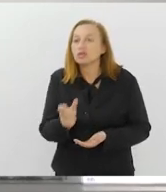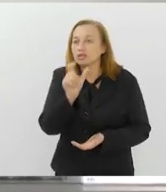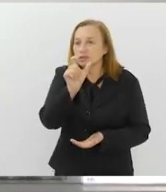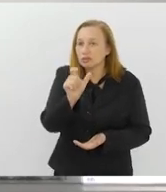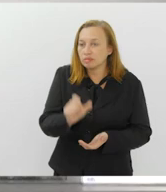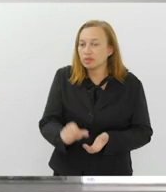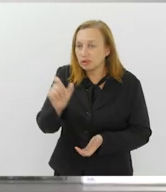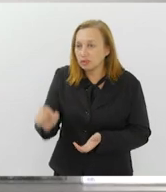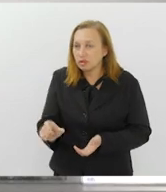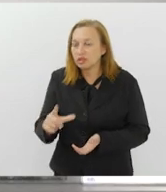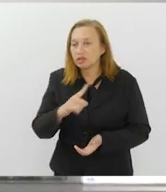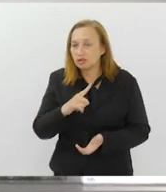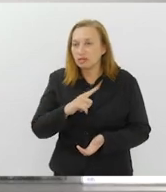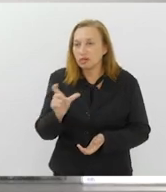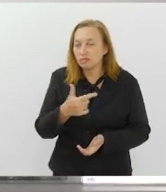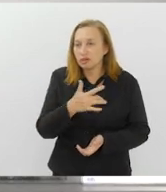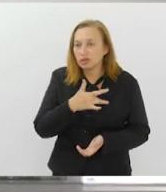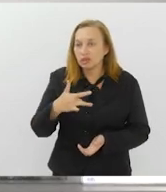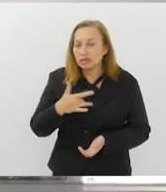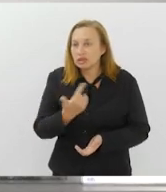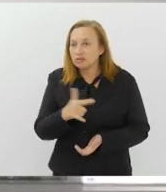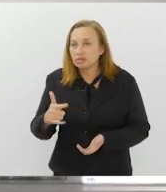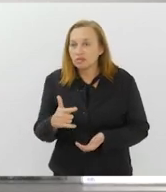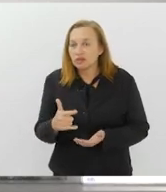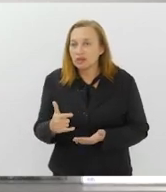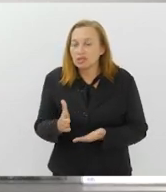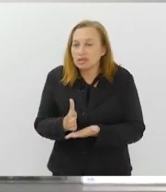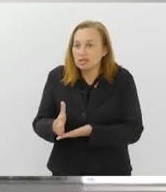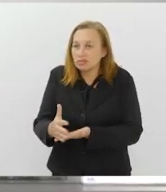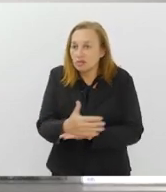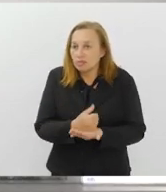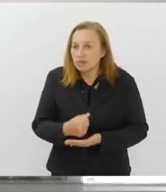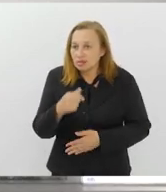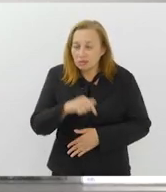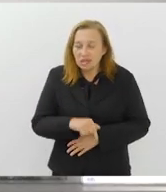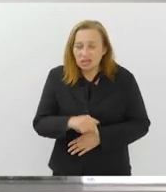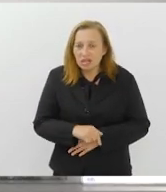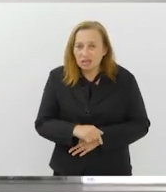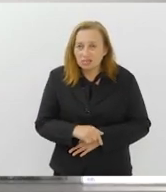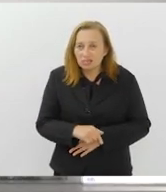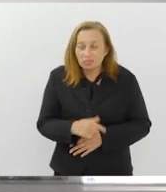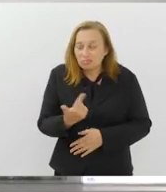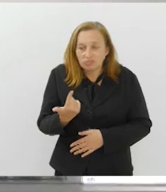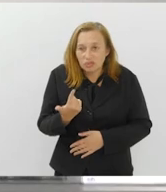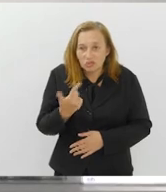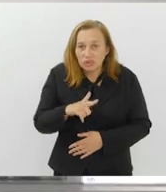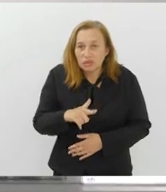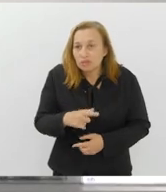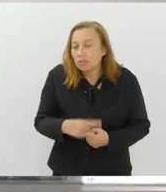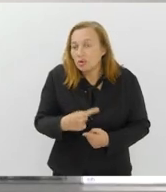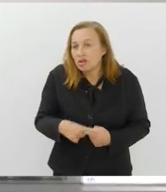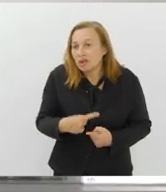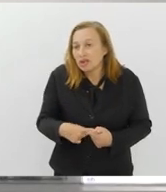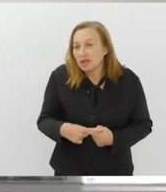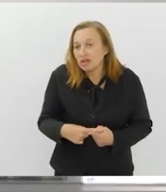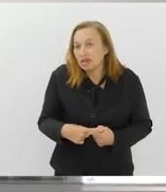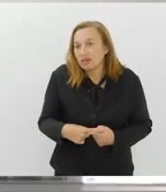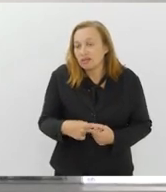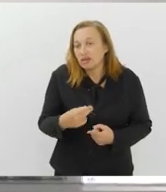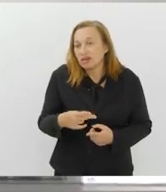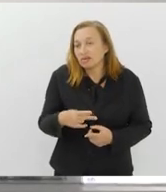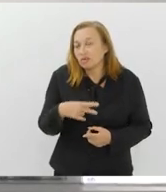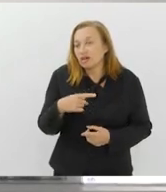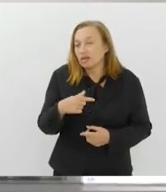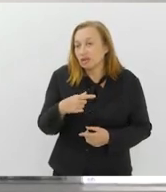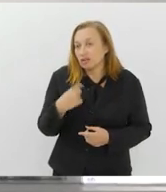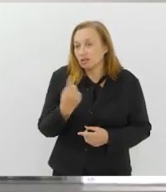o plano de saúde, se a gente não trouxer esses dados fixos para cá, a gente não vai ter, porque fica a nossa palavra contra a palavra